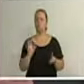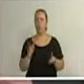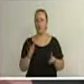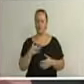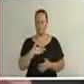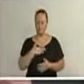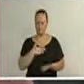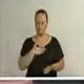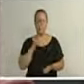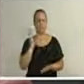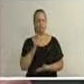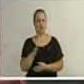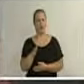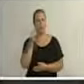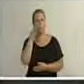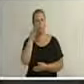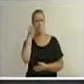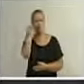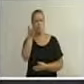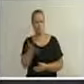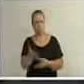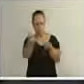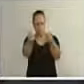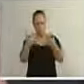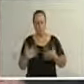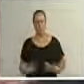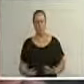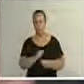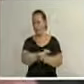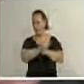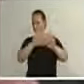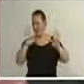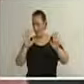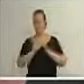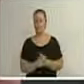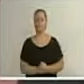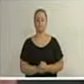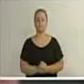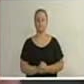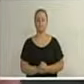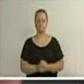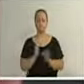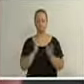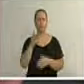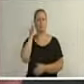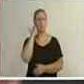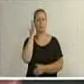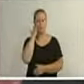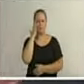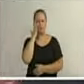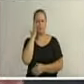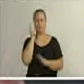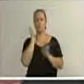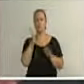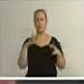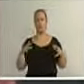Eu ouvi claramente a colocação de Vossa Excelência. Então, nós sabemos, é público, né, e notório, e já chegou ao